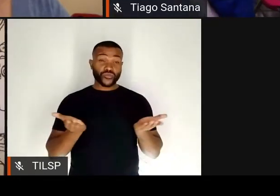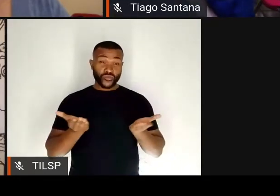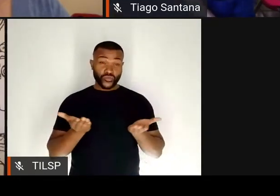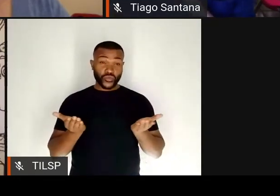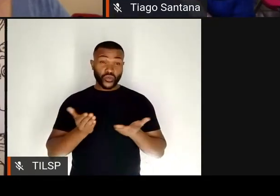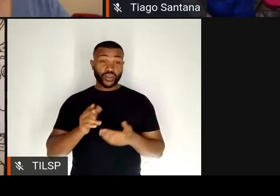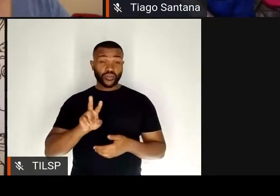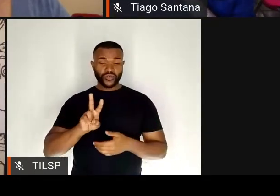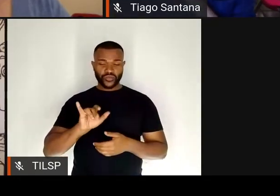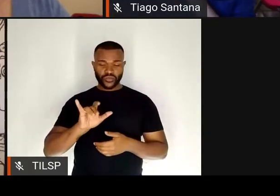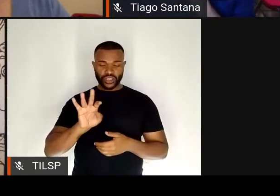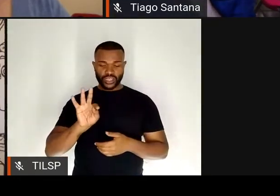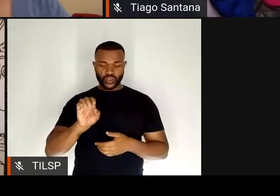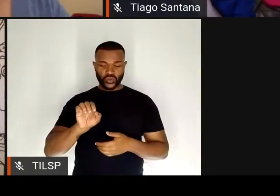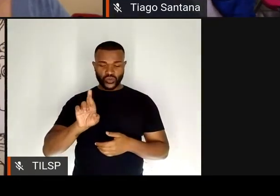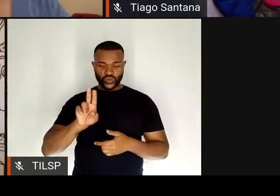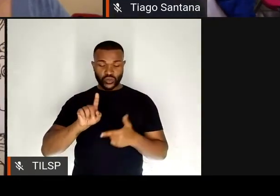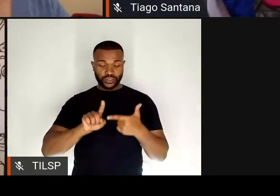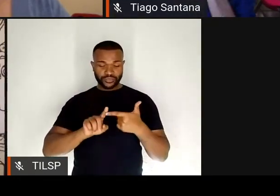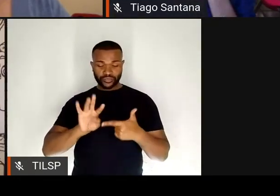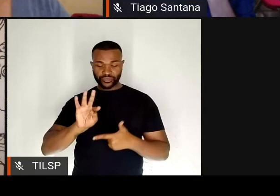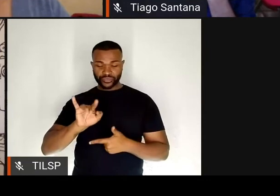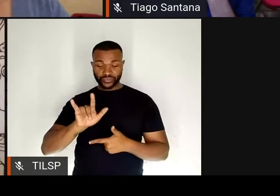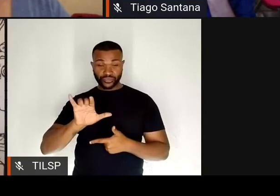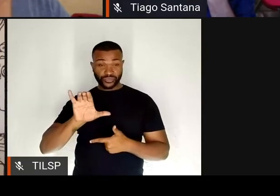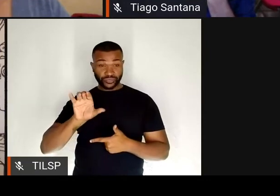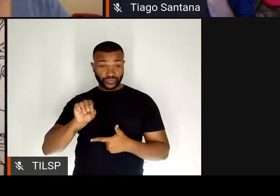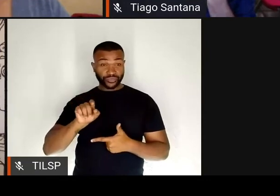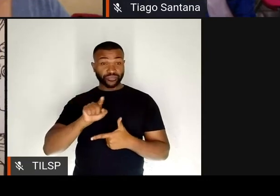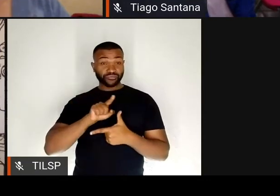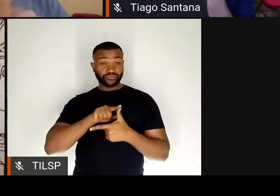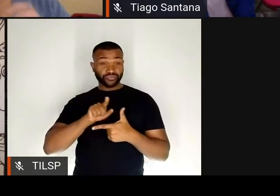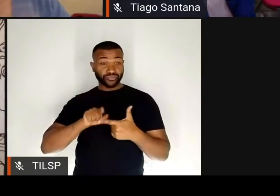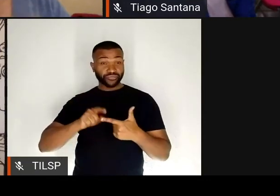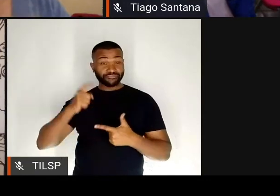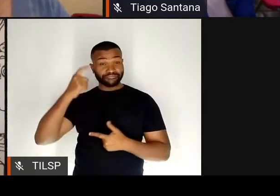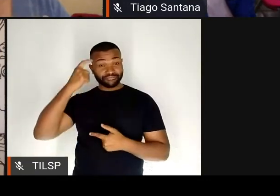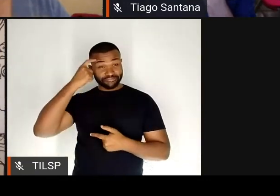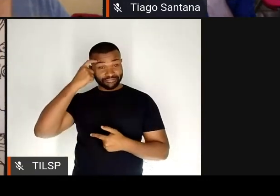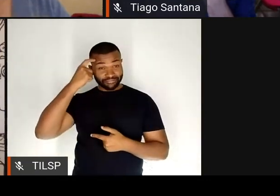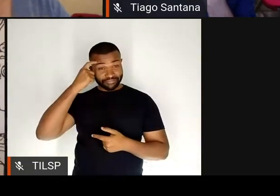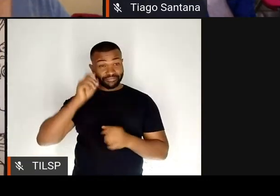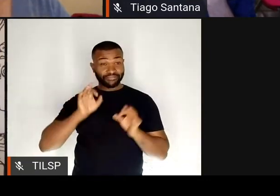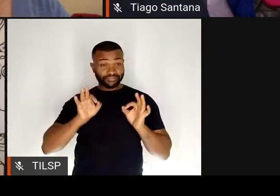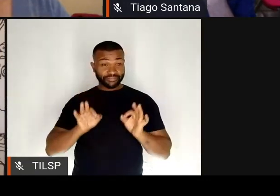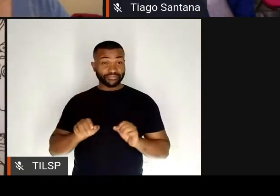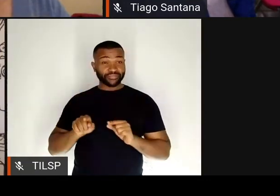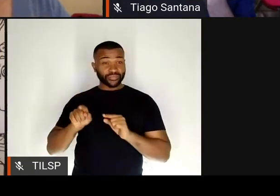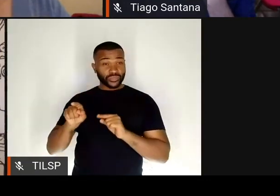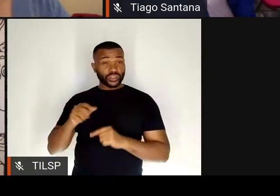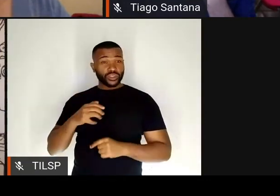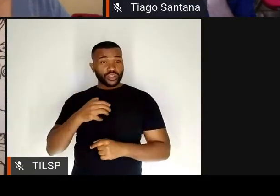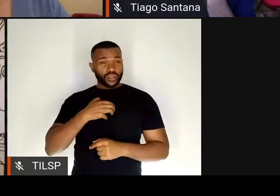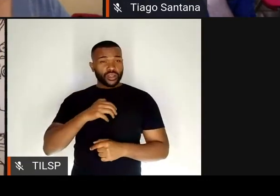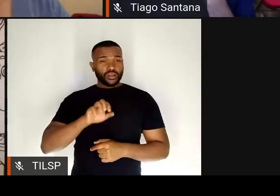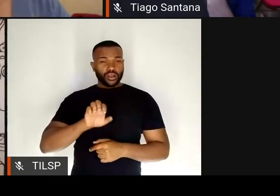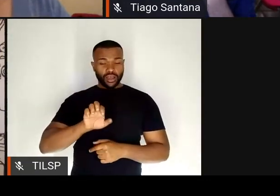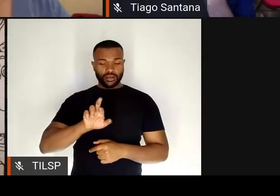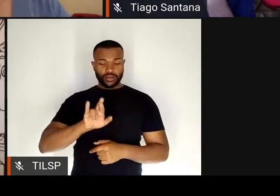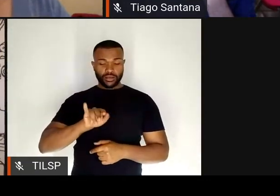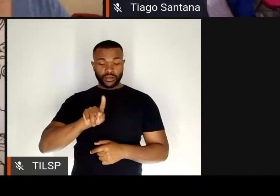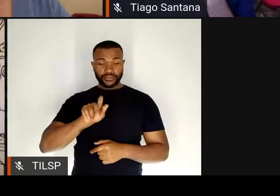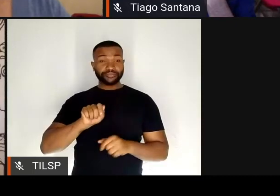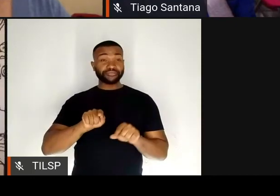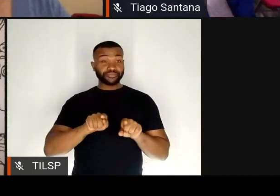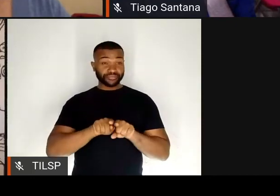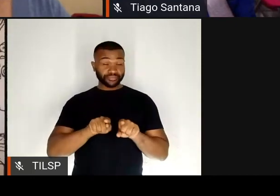talvez o Vitor e o Thiago possam também pensar concretamente um pouco nisso, da mesma maneira que a Érica também. Eu vou fazer